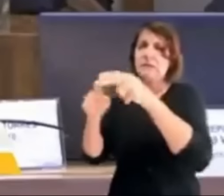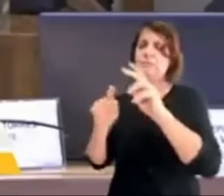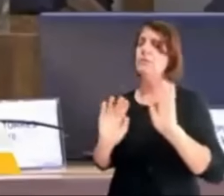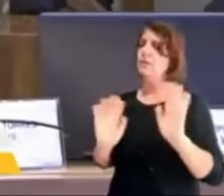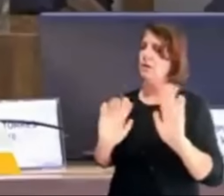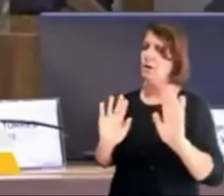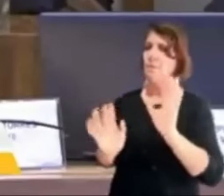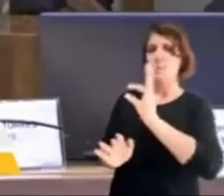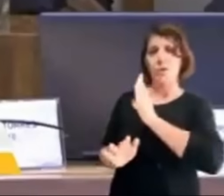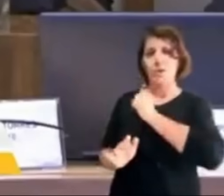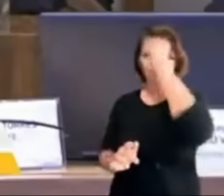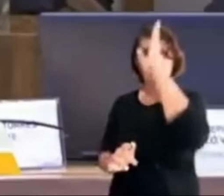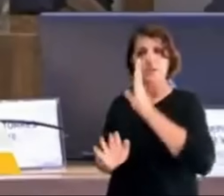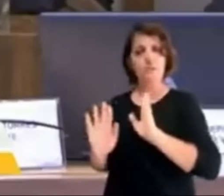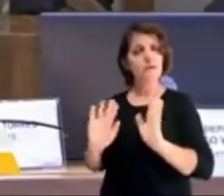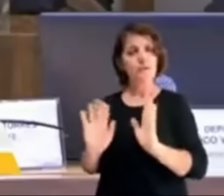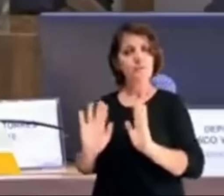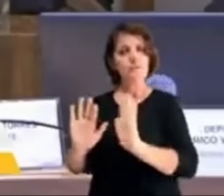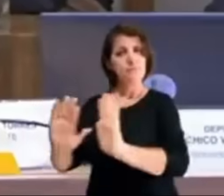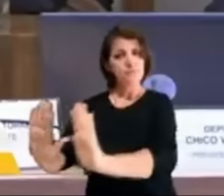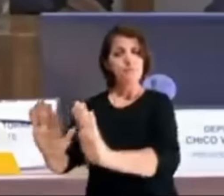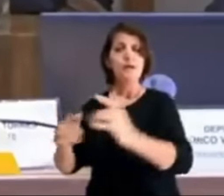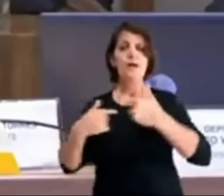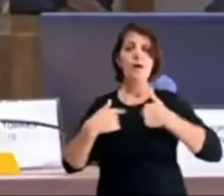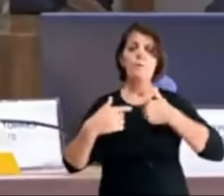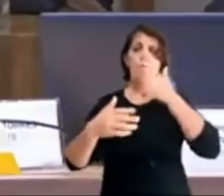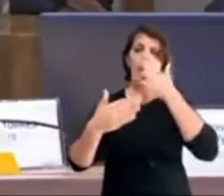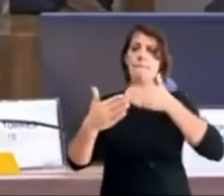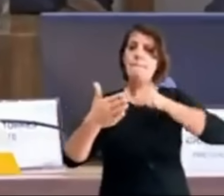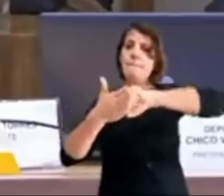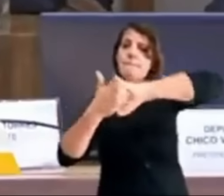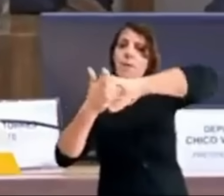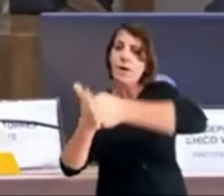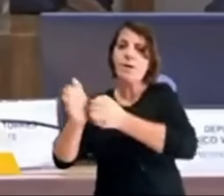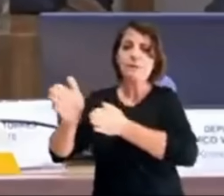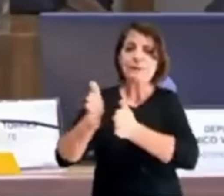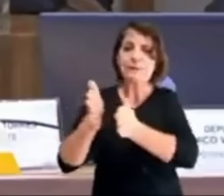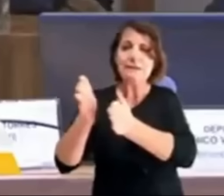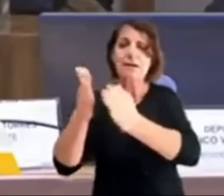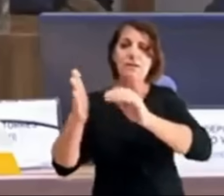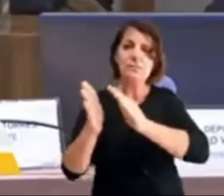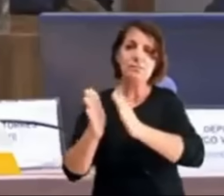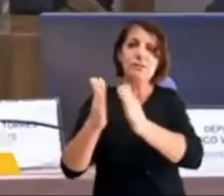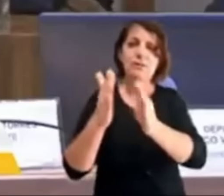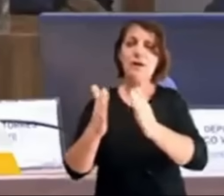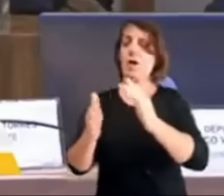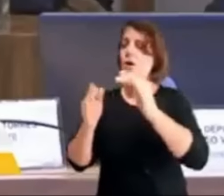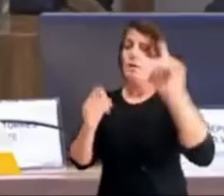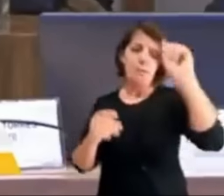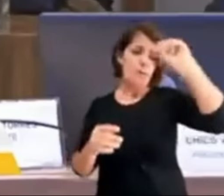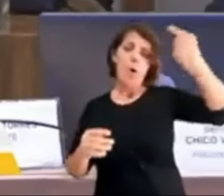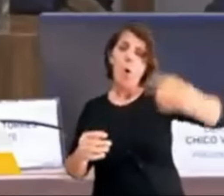Brasil. Em relação aos bloqueios, eu já disse ao senhor que a ordem que nós demos ali naquele momento era para desbloquear, não era para